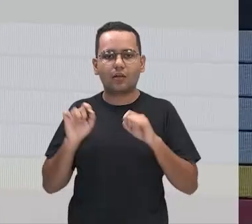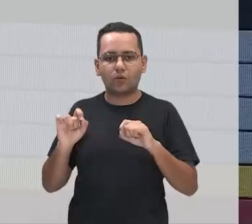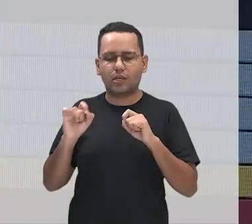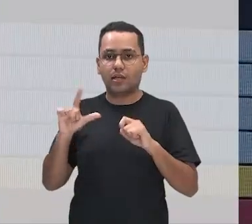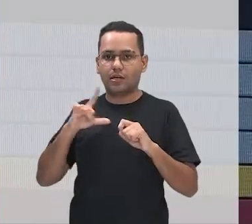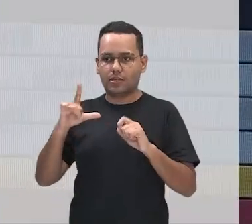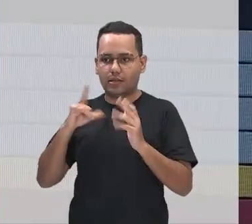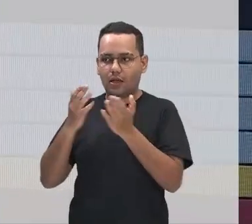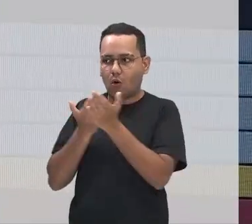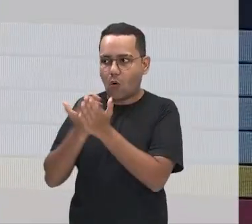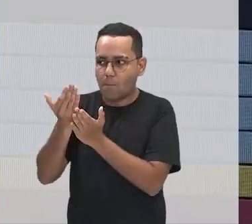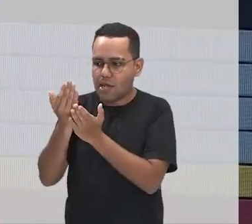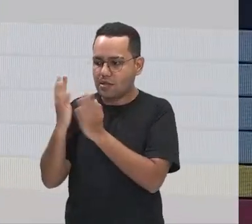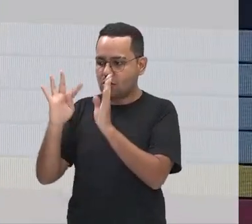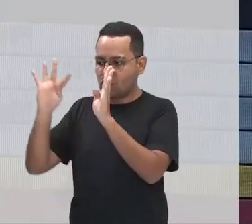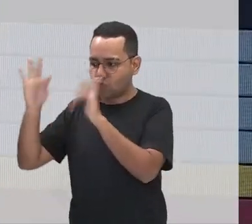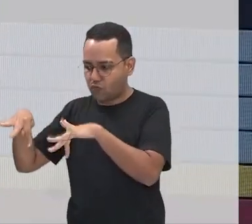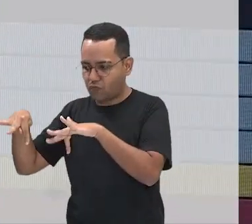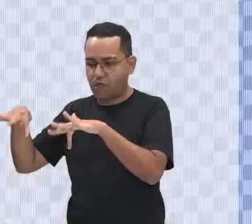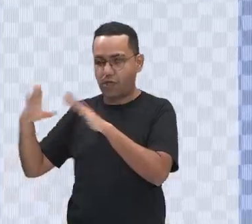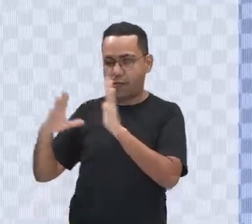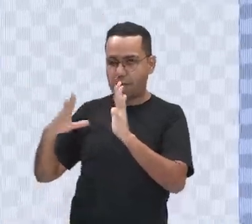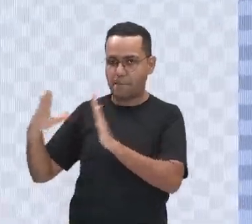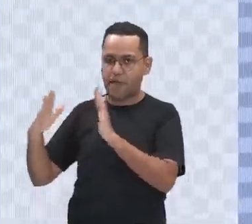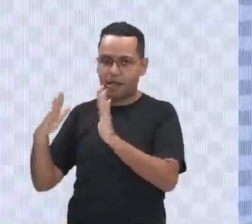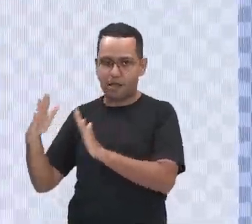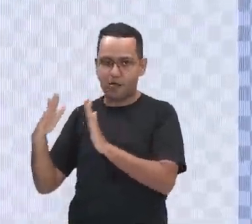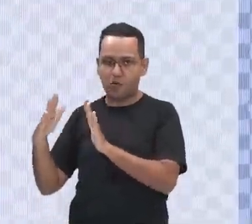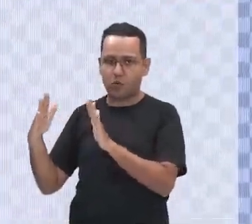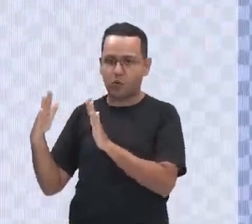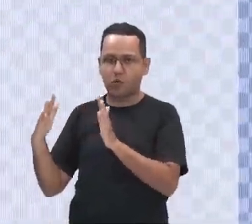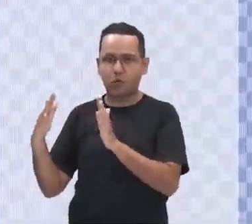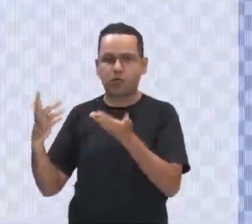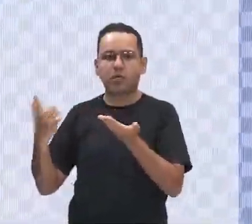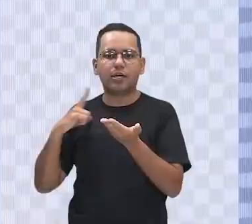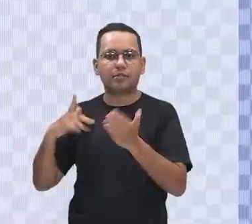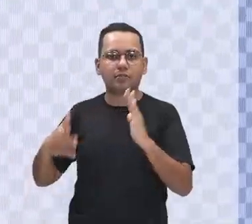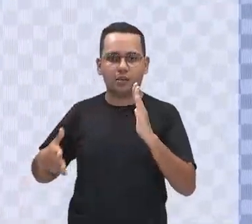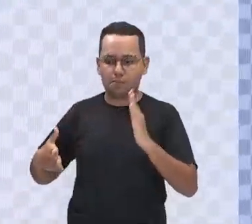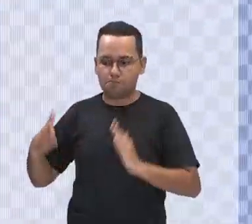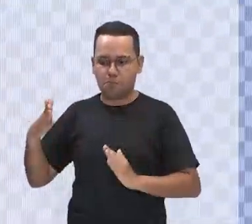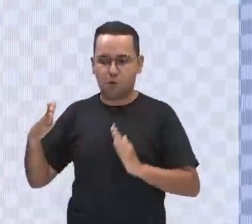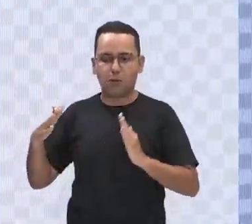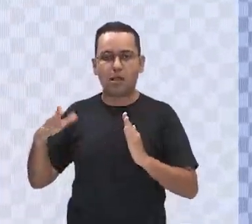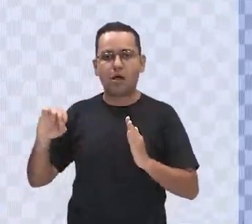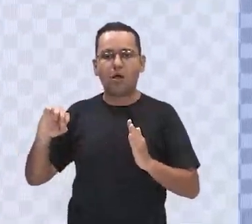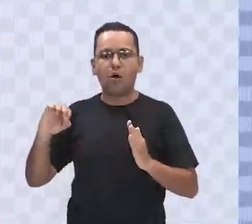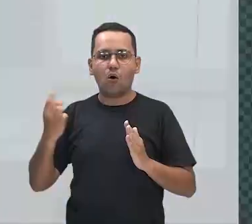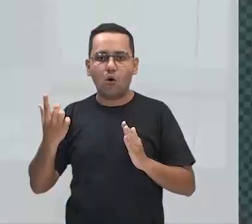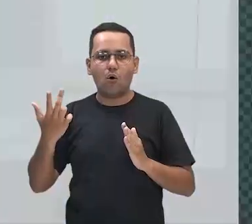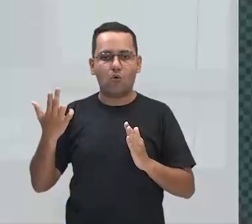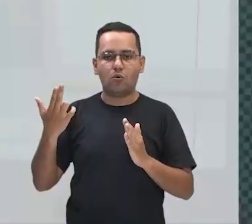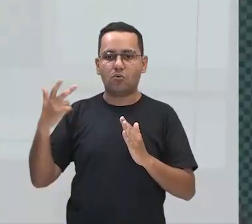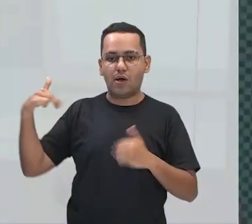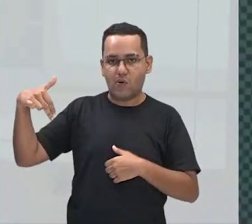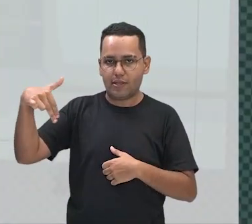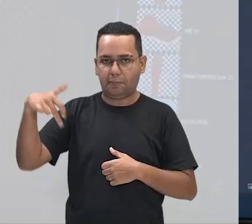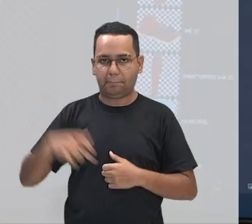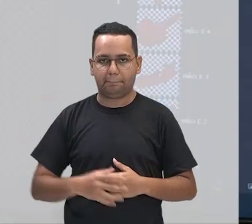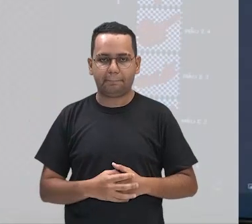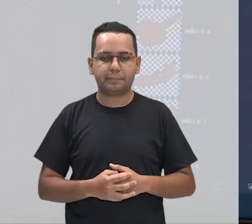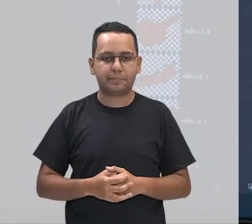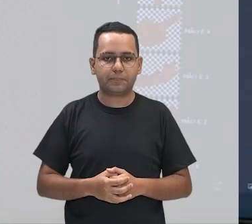no fim e um de passagem, que é onde ocorre esse movimento, seja de um braço mexer ou de um ciclo de caminhada.